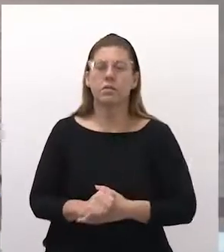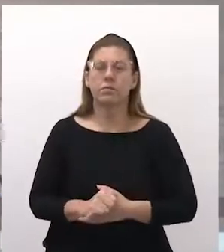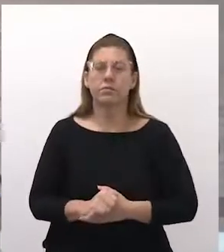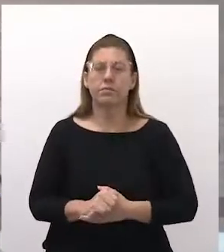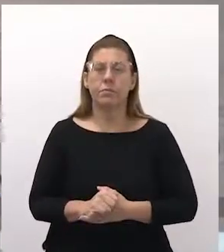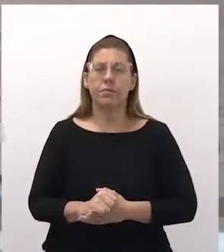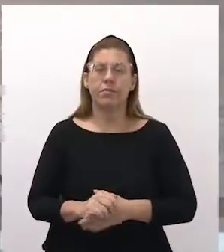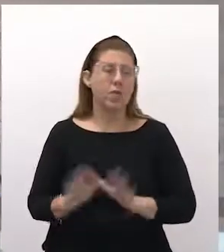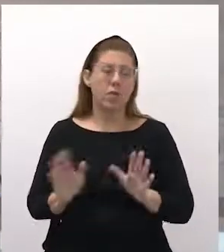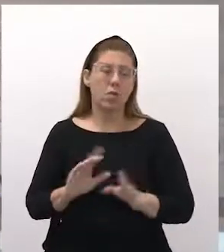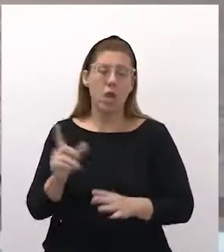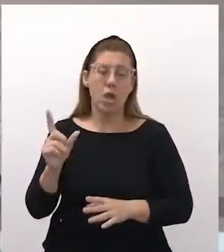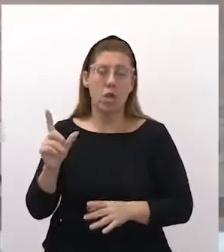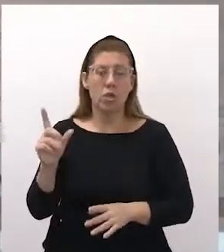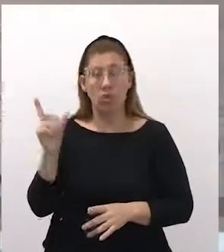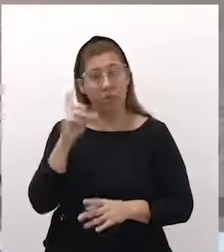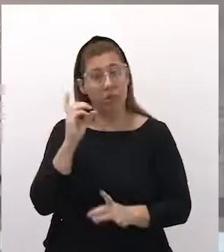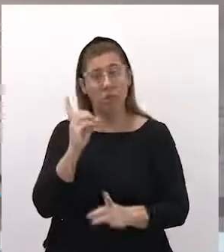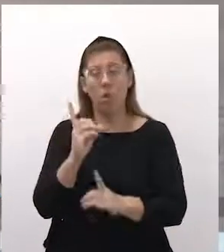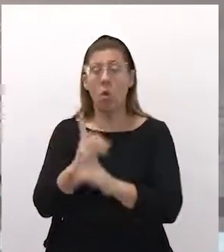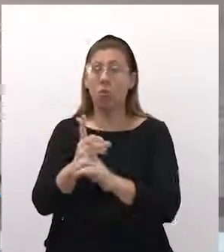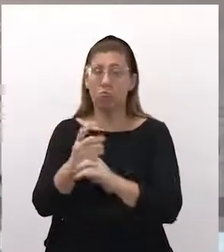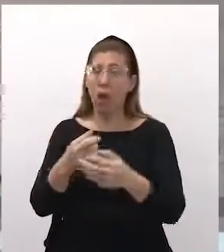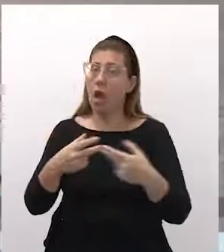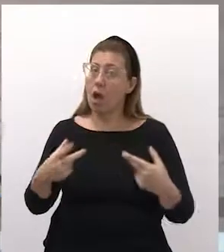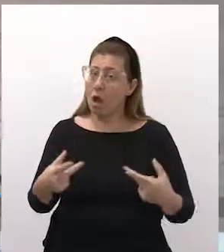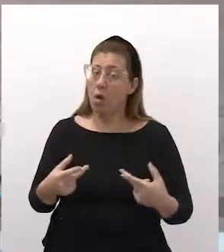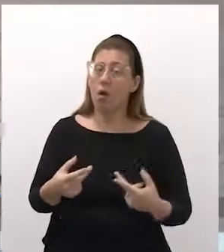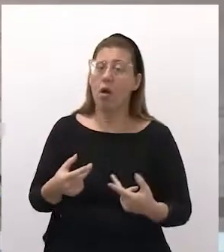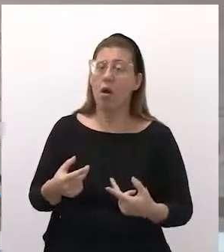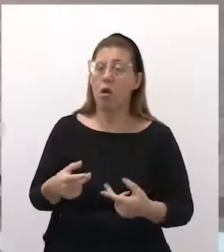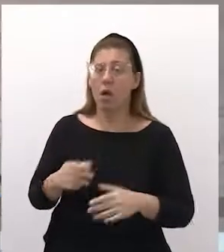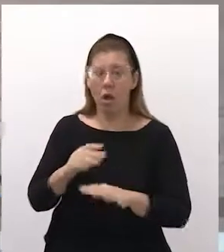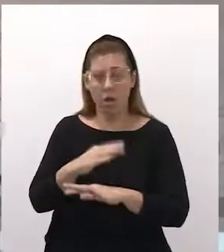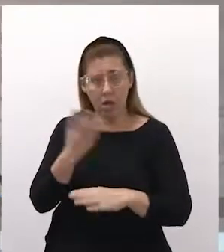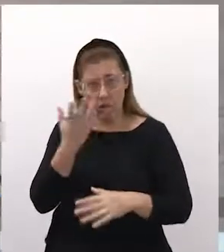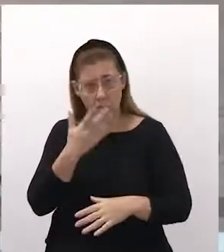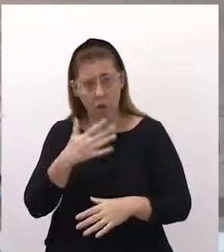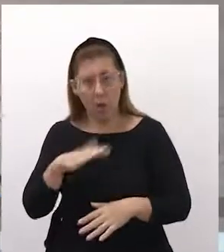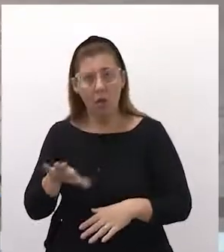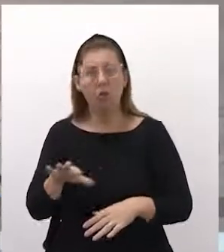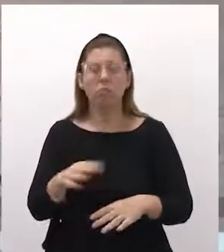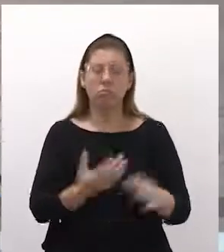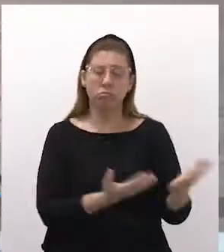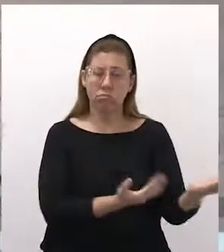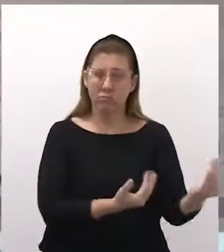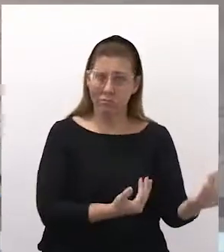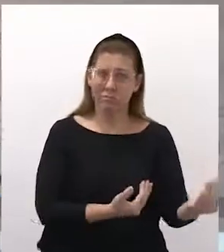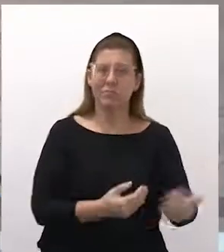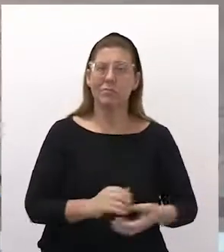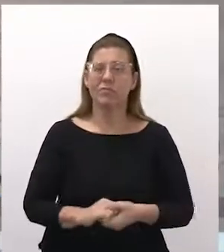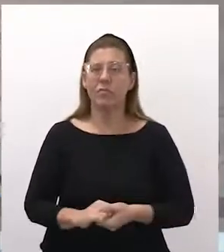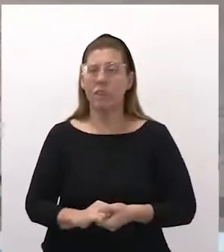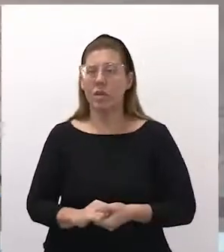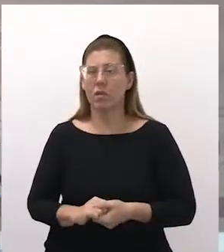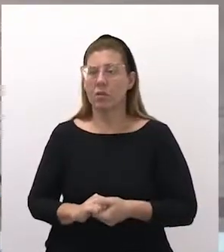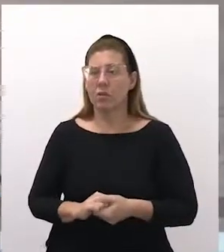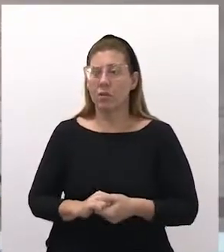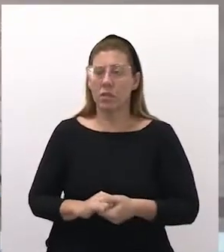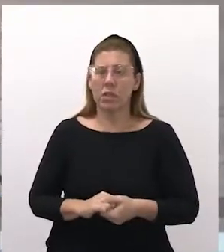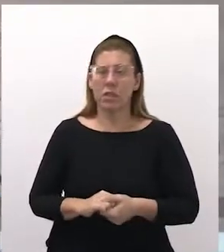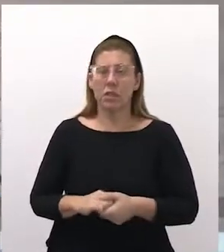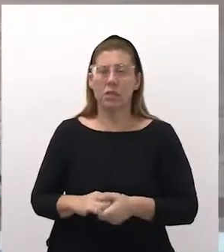relativamente, não é raro a gente encontrar casos dos adolescentes, crianças e adolescentes submetidos a condições análogas